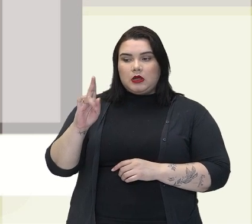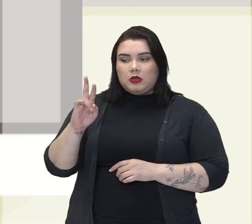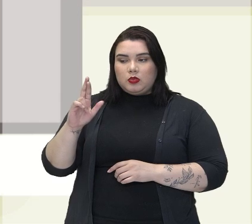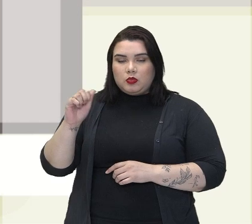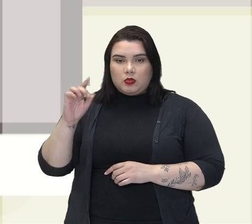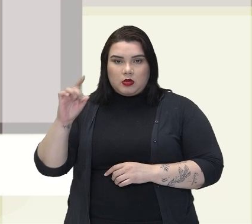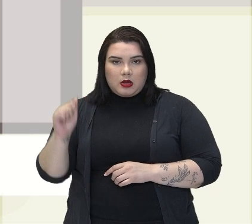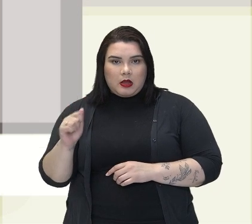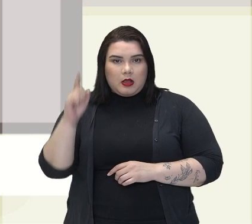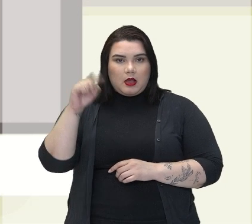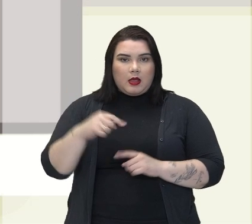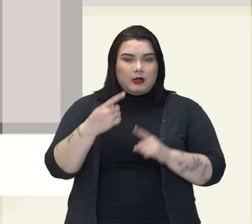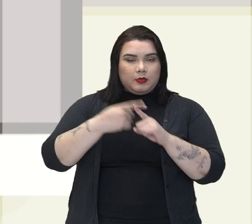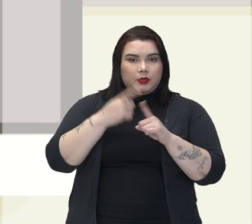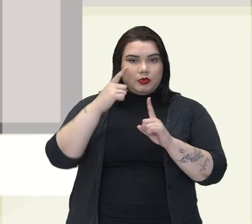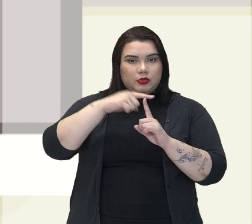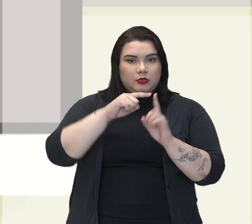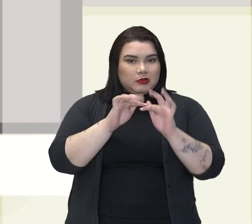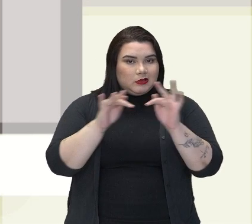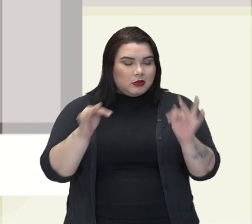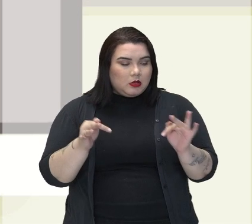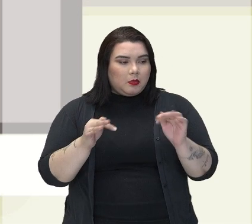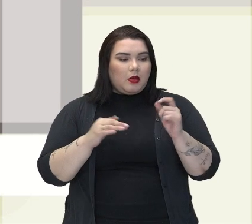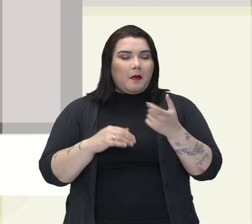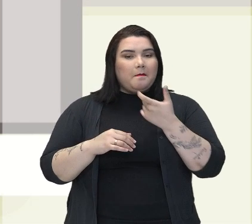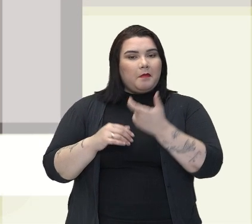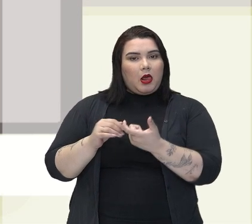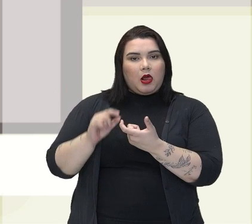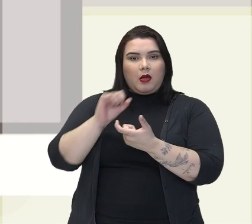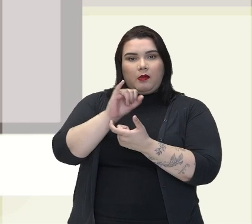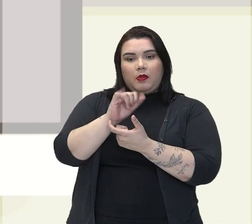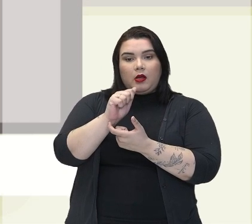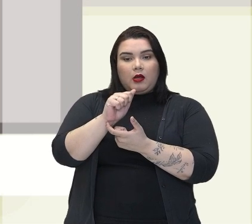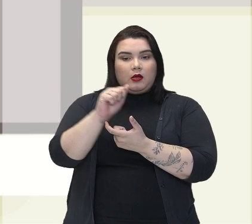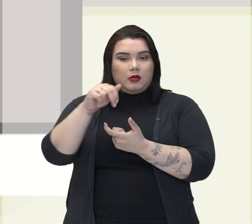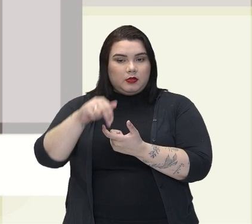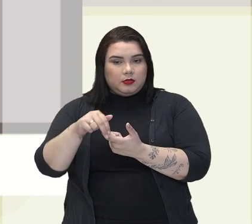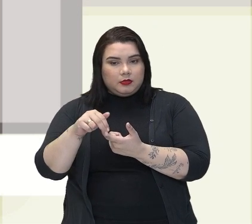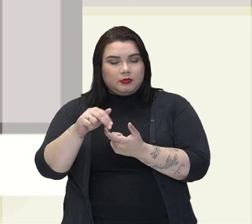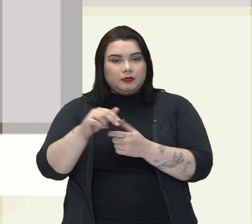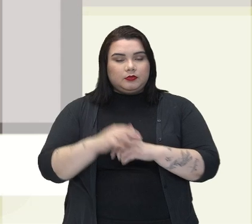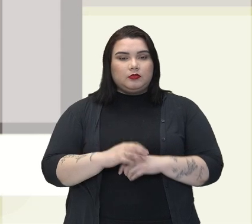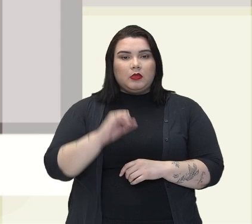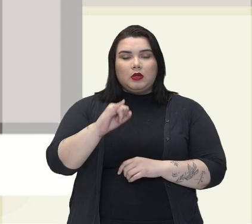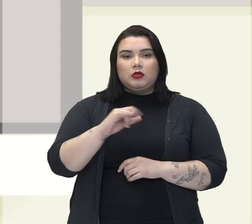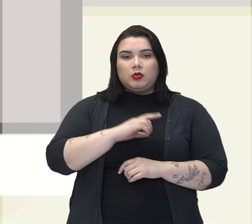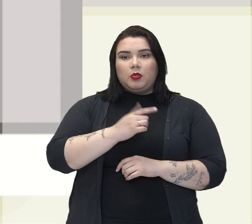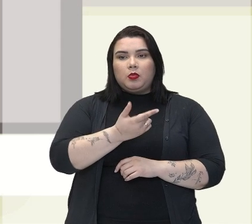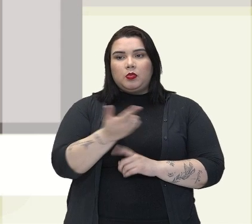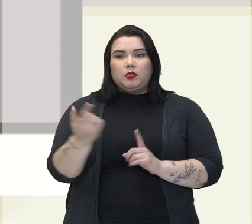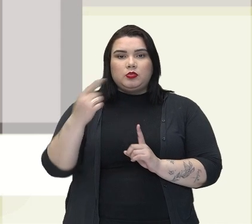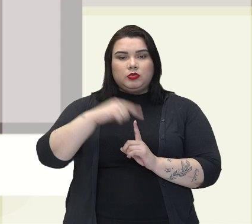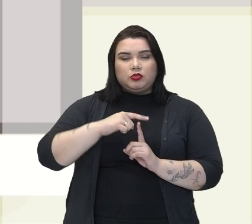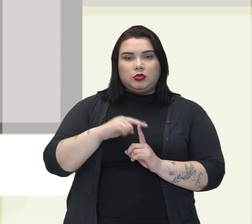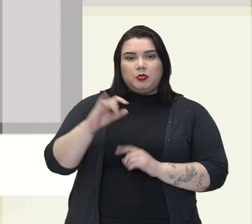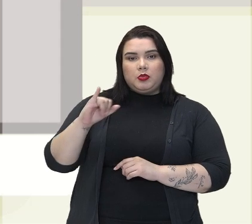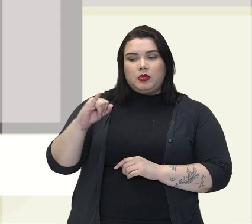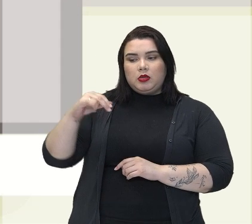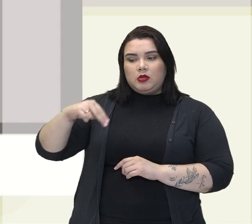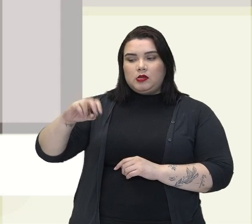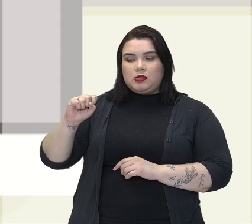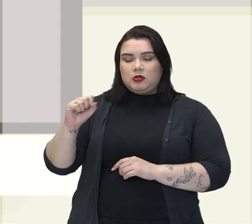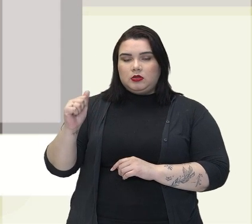o AN. Se eu tiver uma cadeia insaturada, é aquela cadeia que pode ter